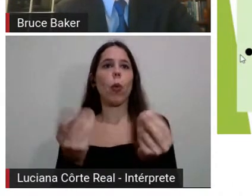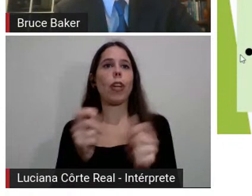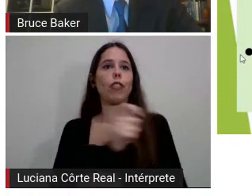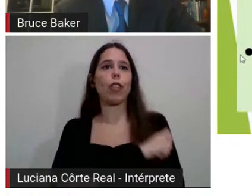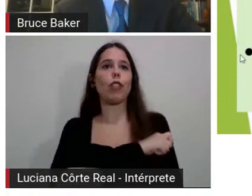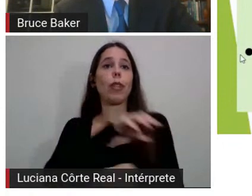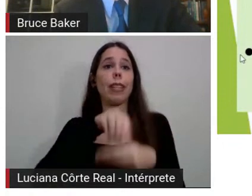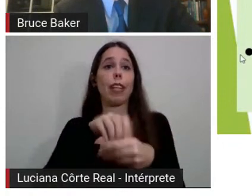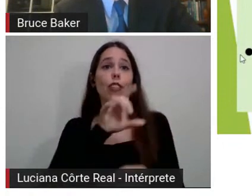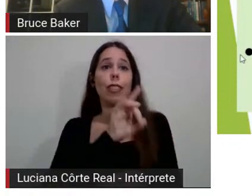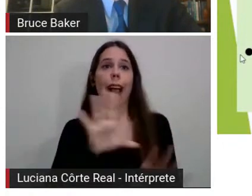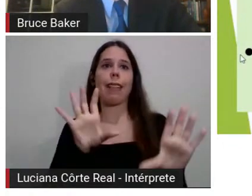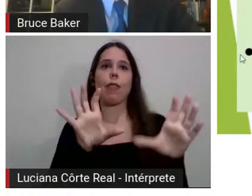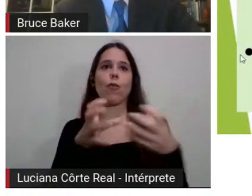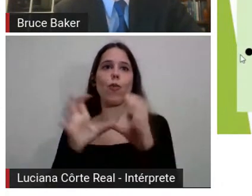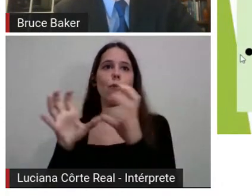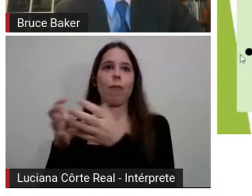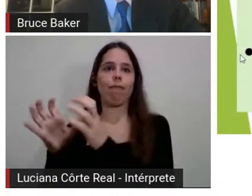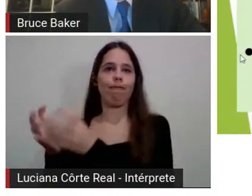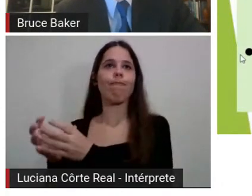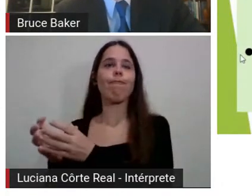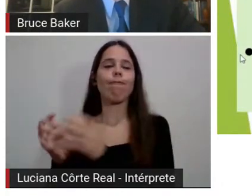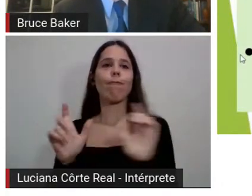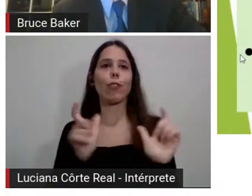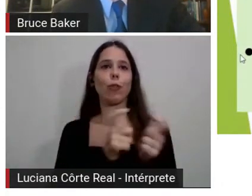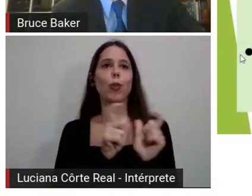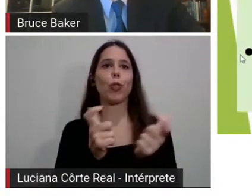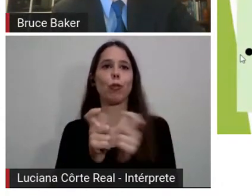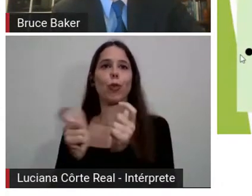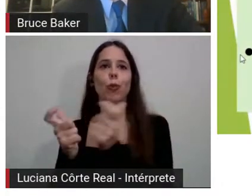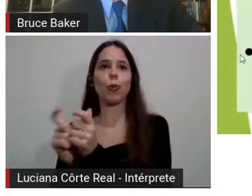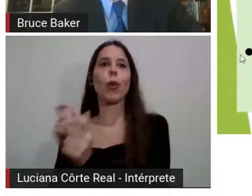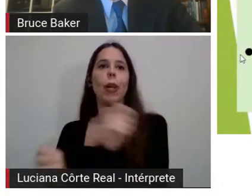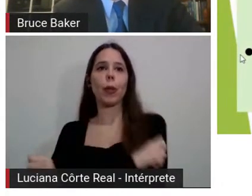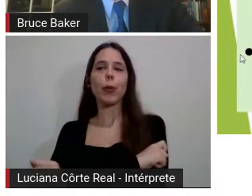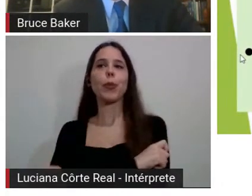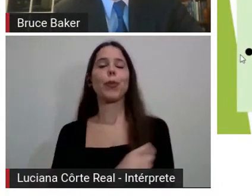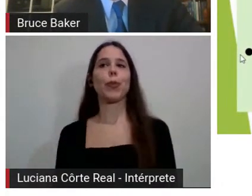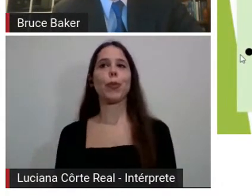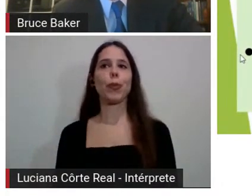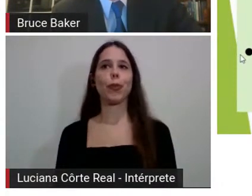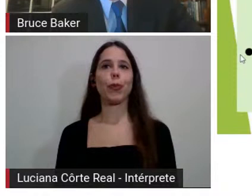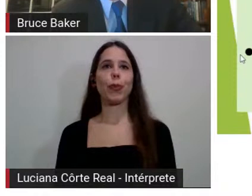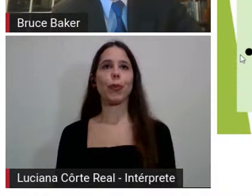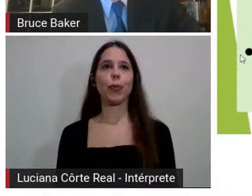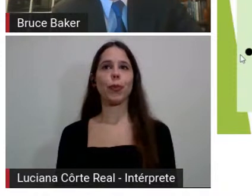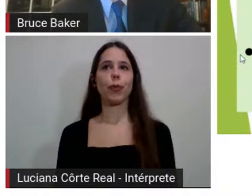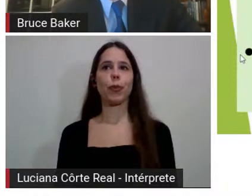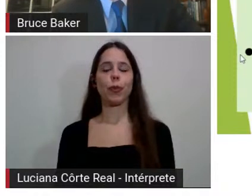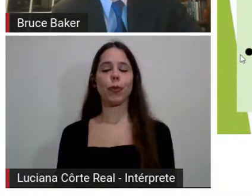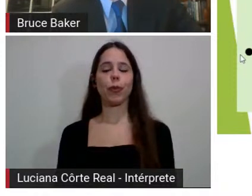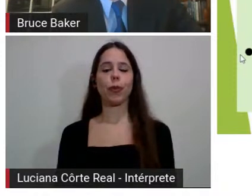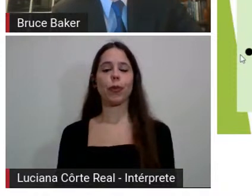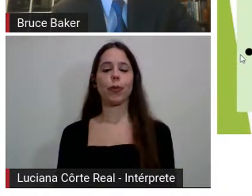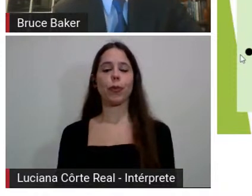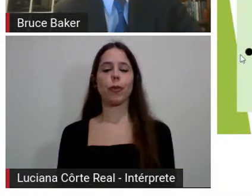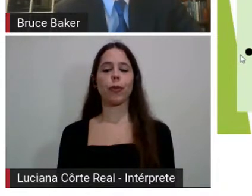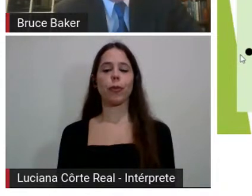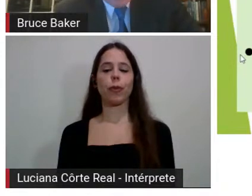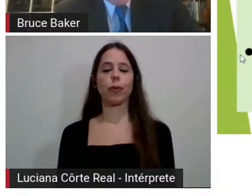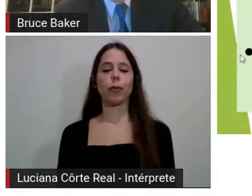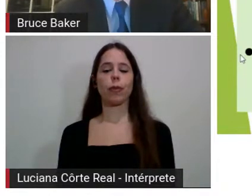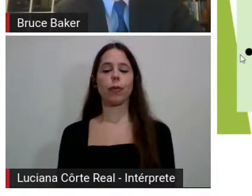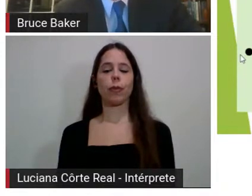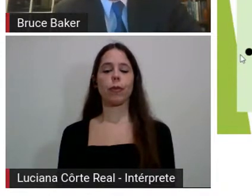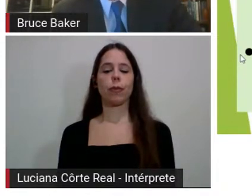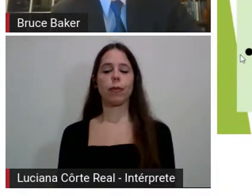One of the first challenges is that we have to reduce the number of students in each group so that